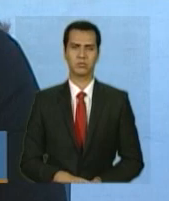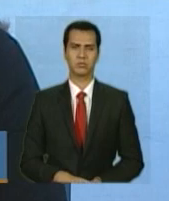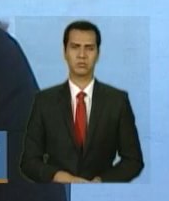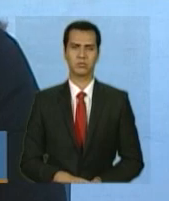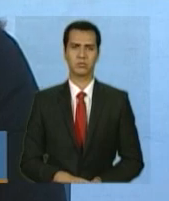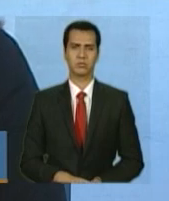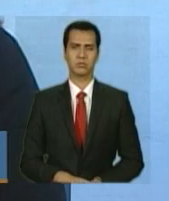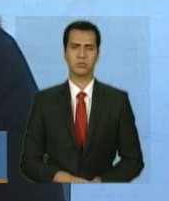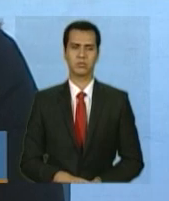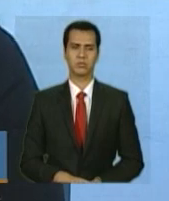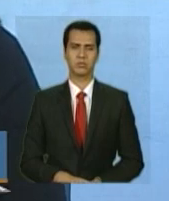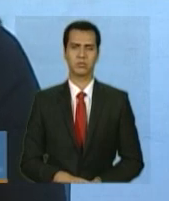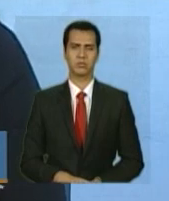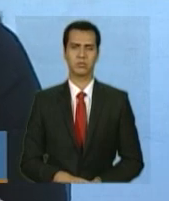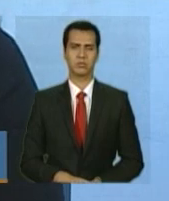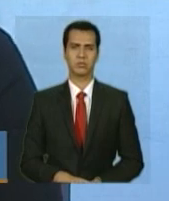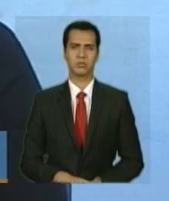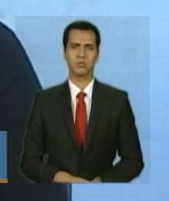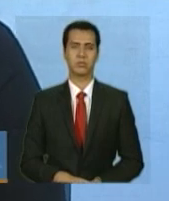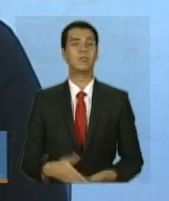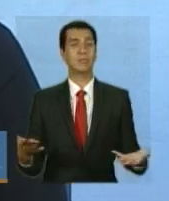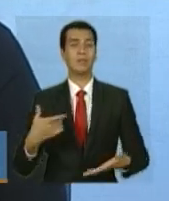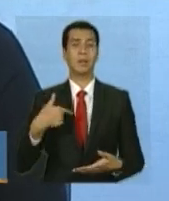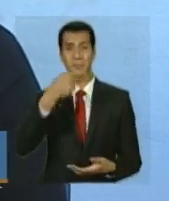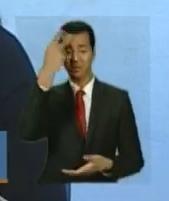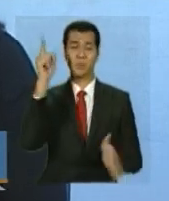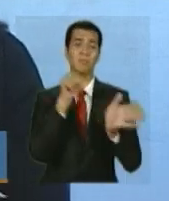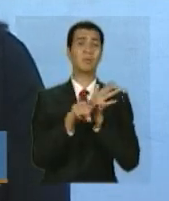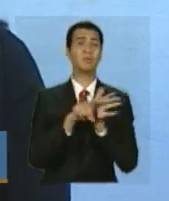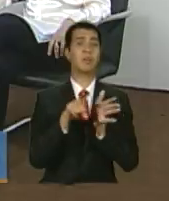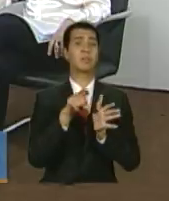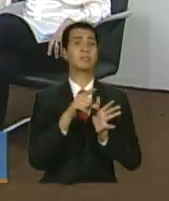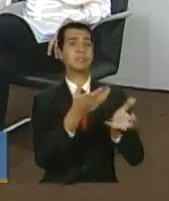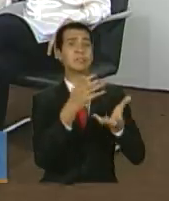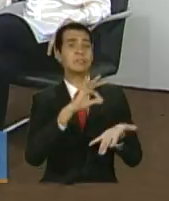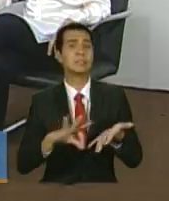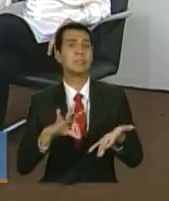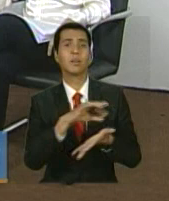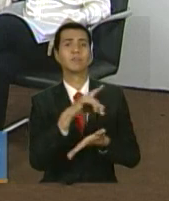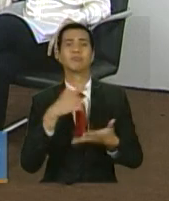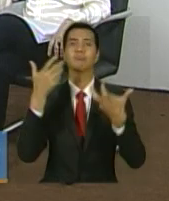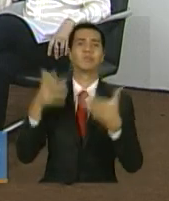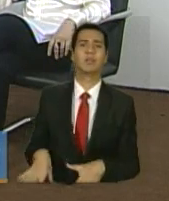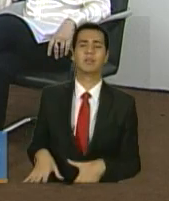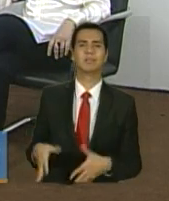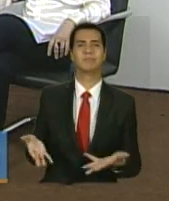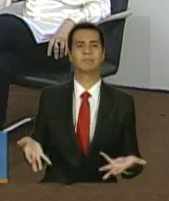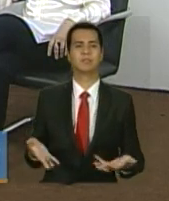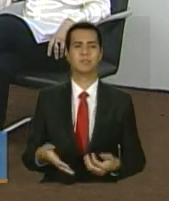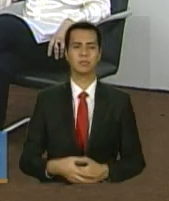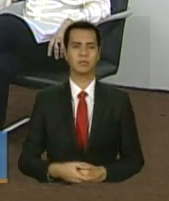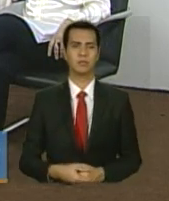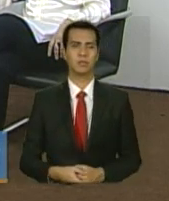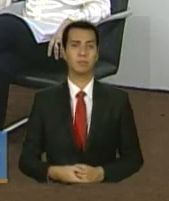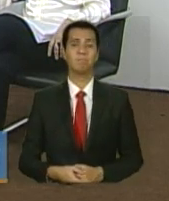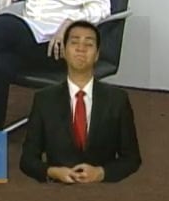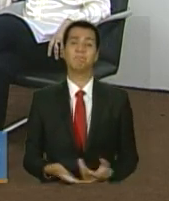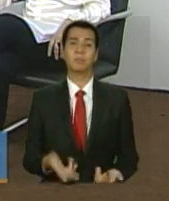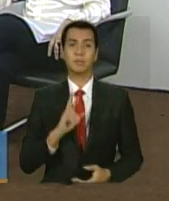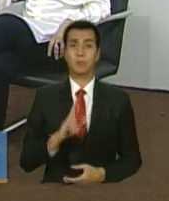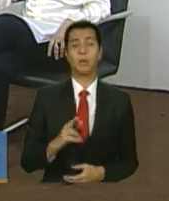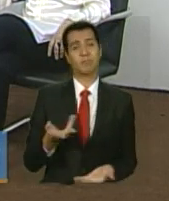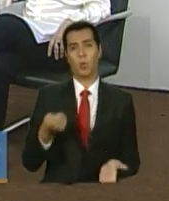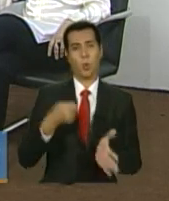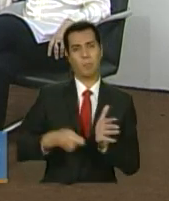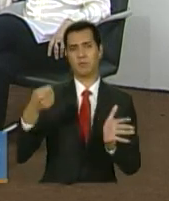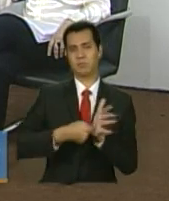É muito boa essa O pergunta. entrevistador fica ali no meio do É, caminho, sem saber o que fazer, né? exatamente. Olha, para começar, não é obrigatório, né? Não